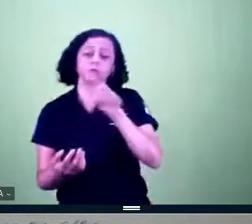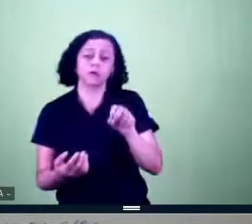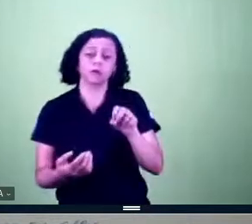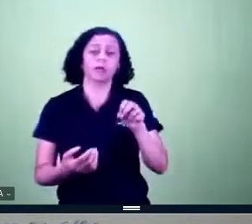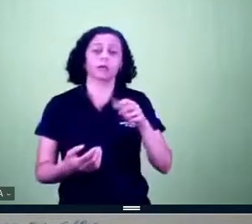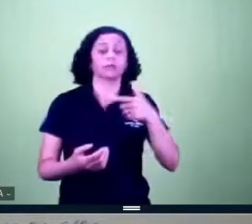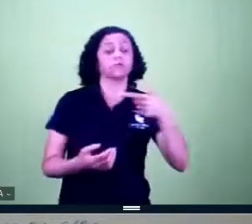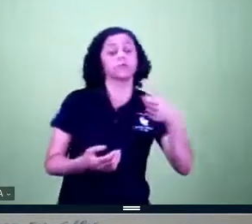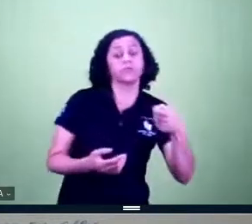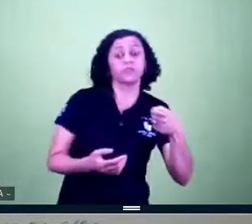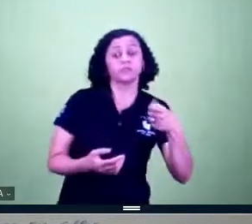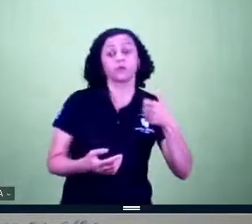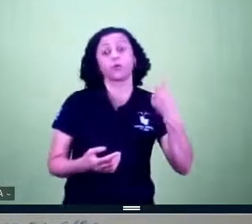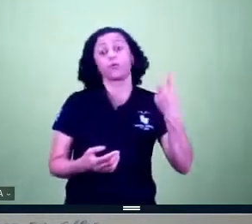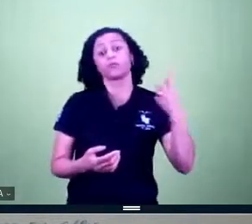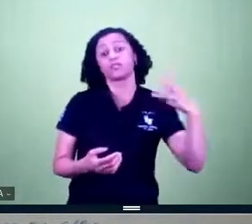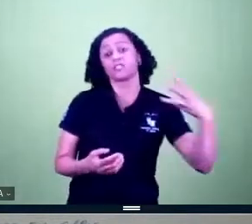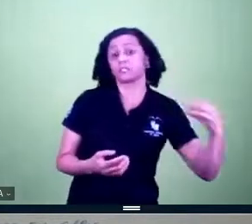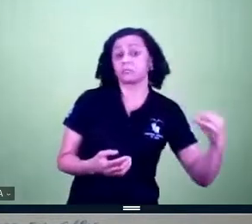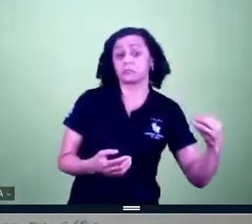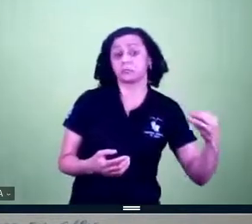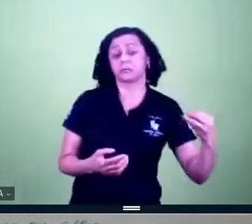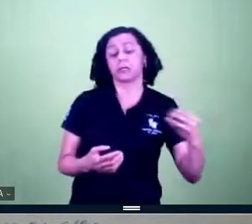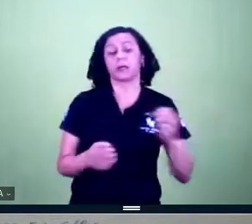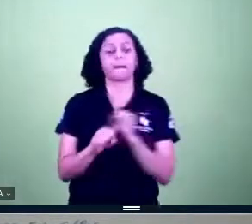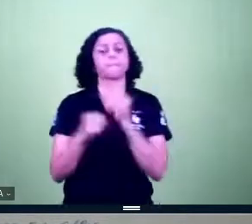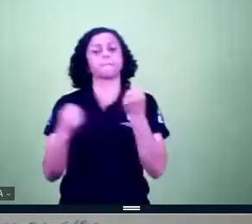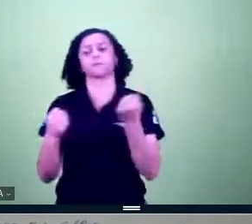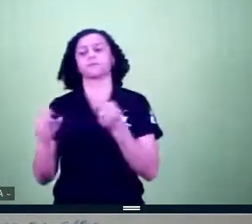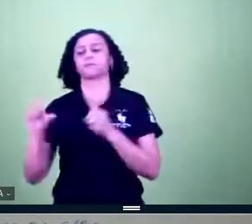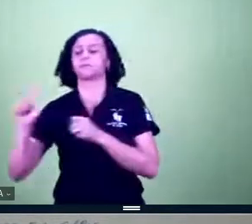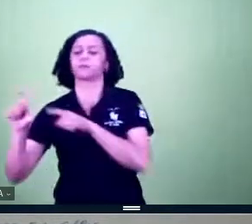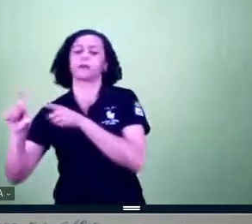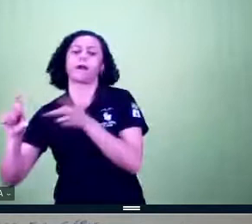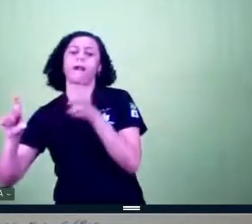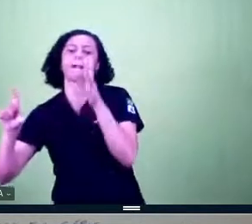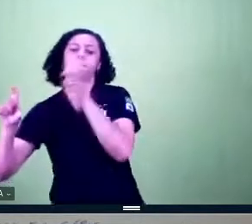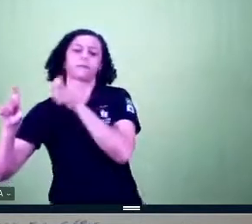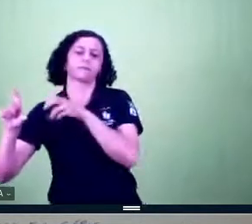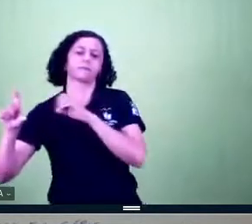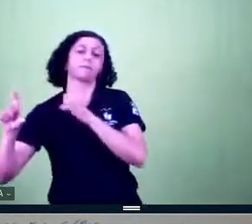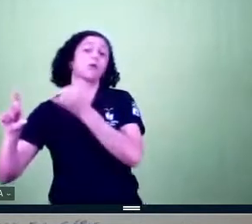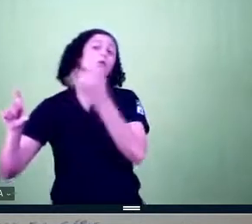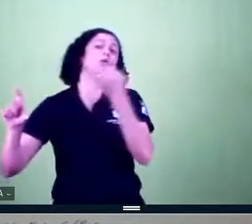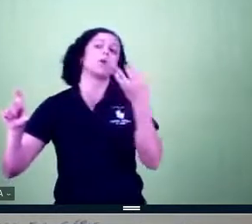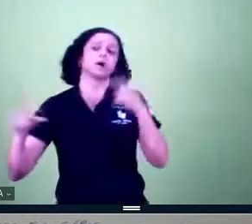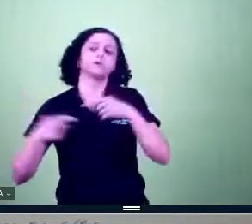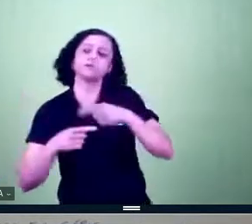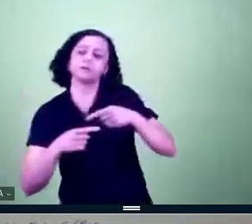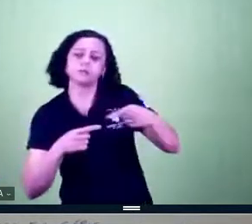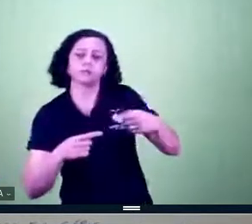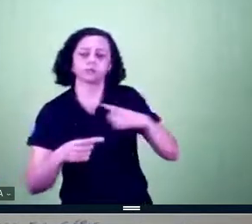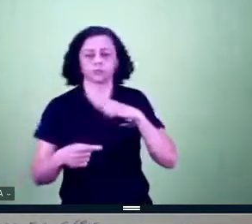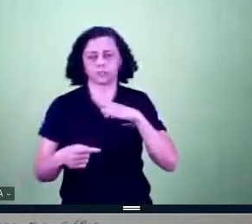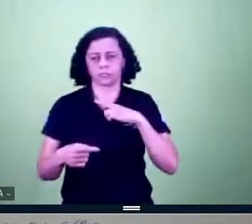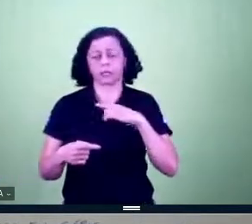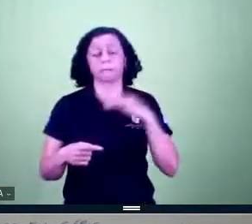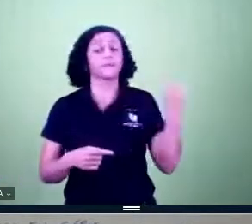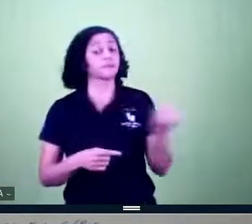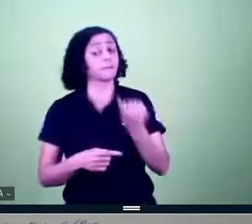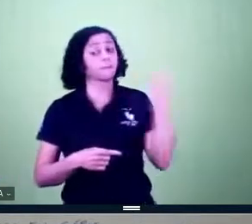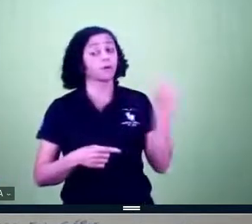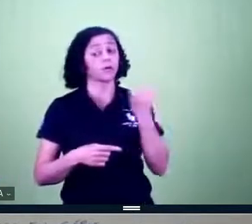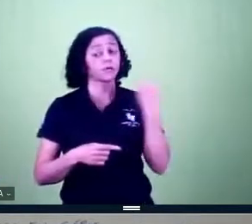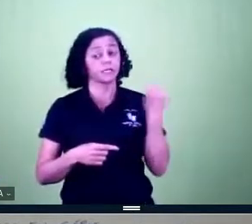ela não tem, é impossível ela saber disso. Então, para o circuito, né, para a minha fonte de tensão, o que importa é a